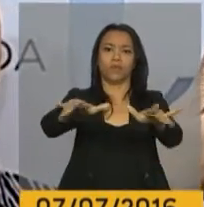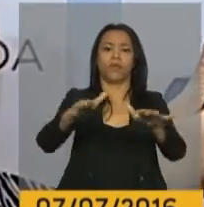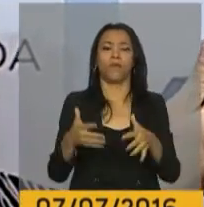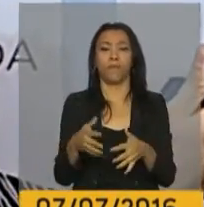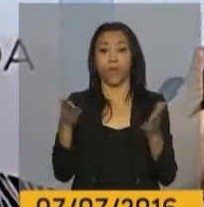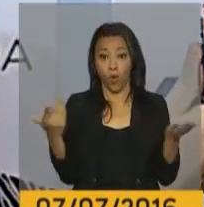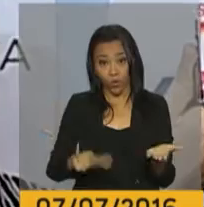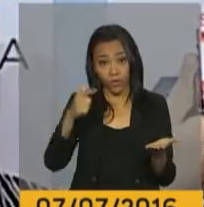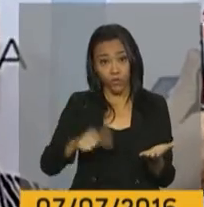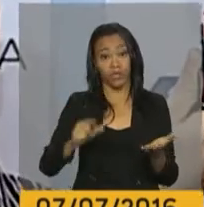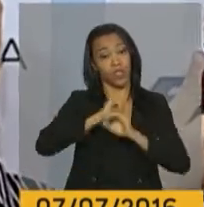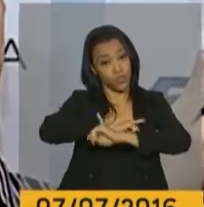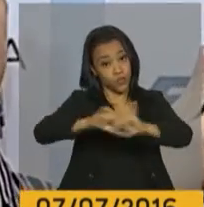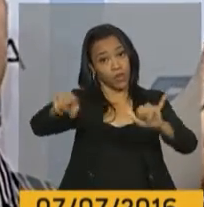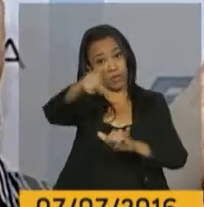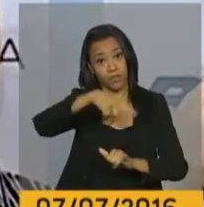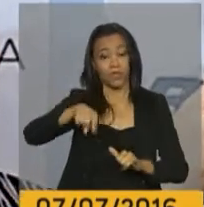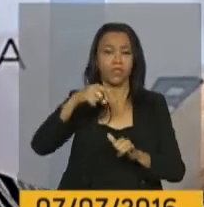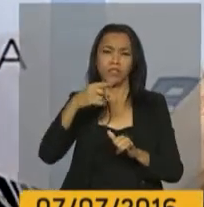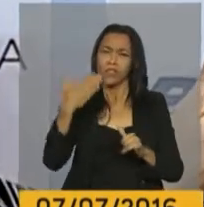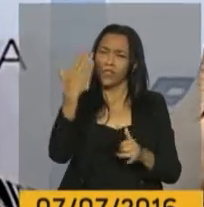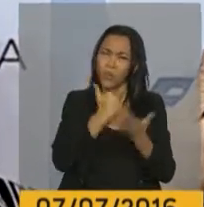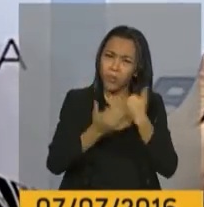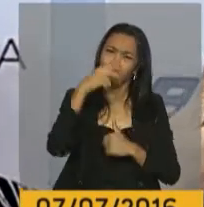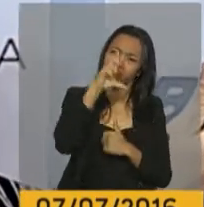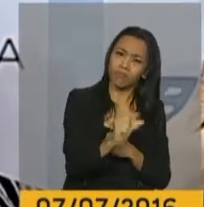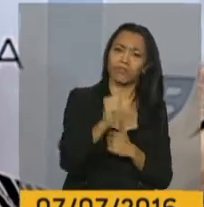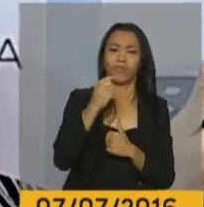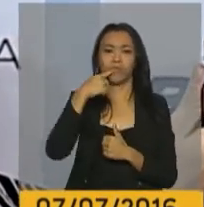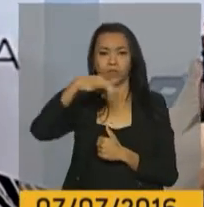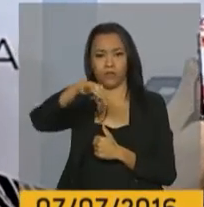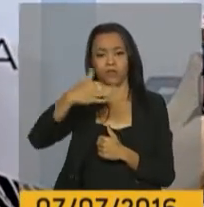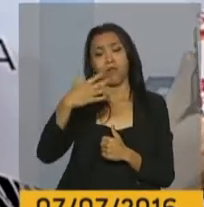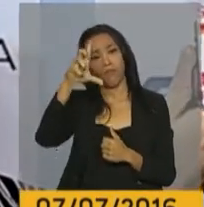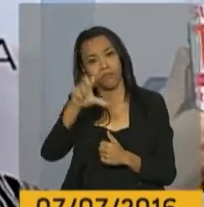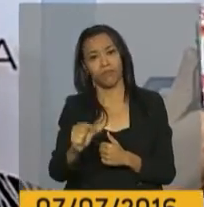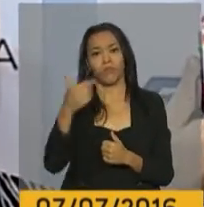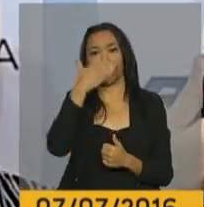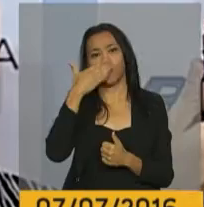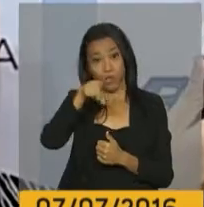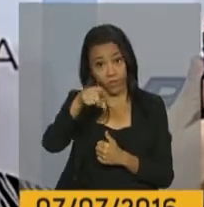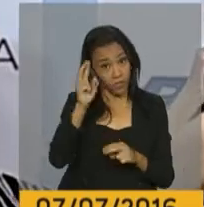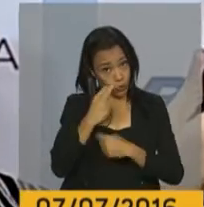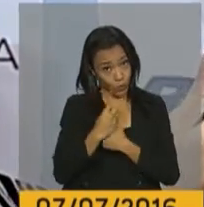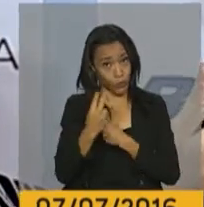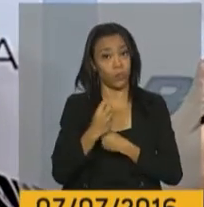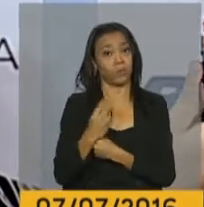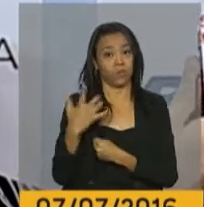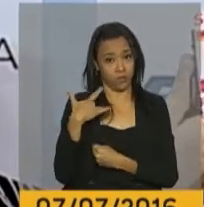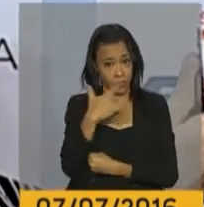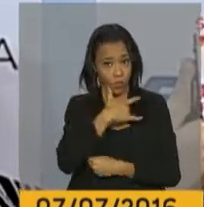cidadãos que consumou - ao menos açúcar né que cuidem da sua saúde faça exercícios físicos e